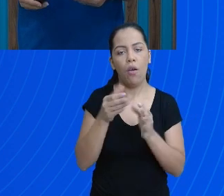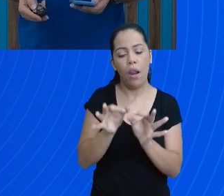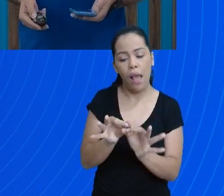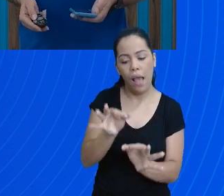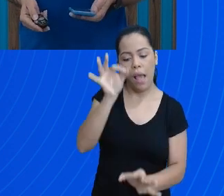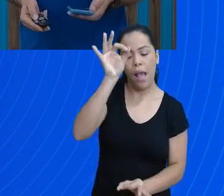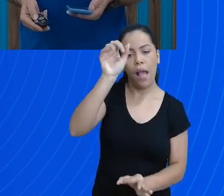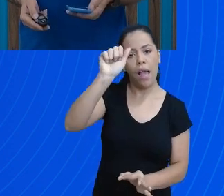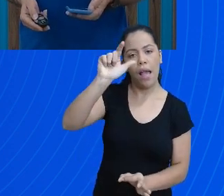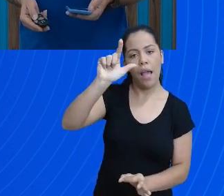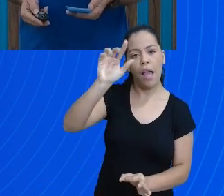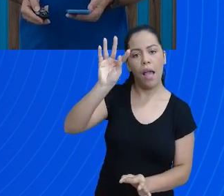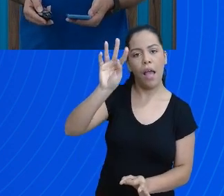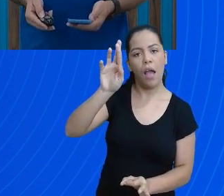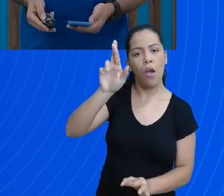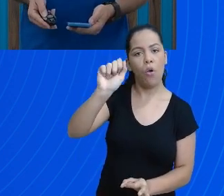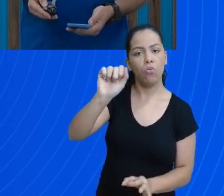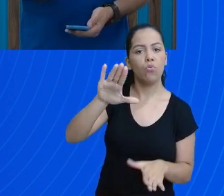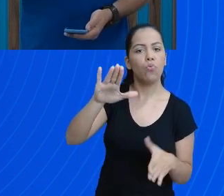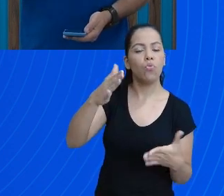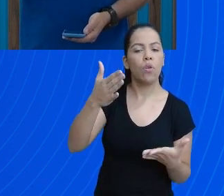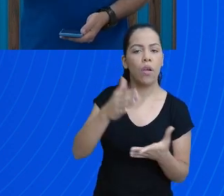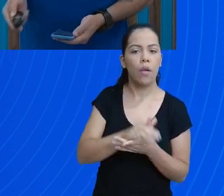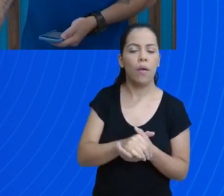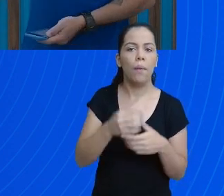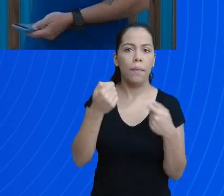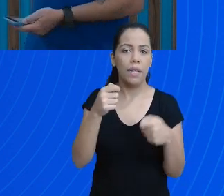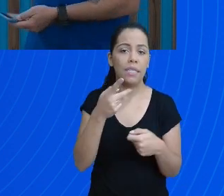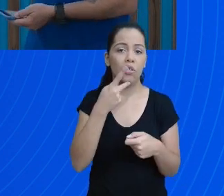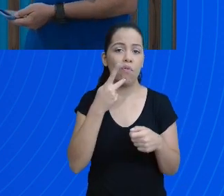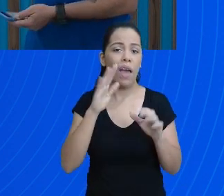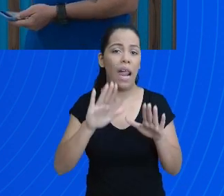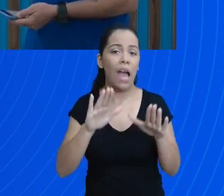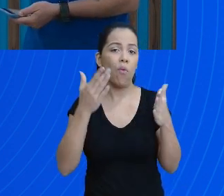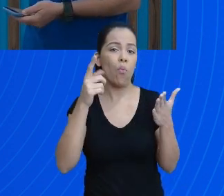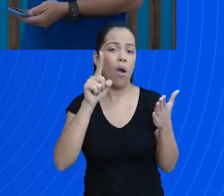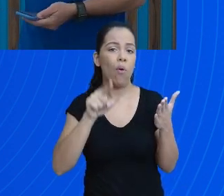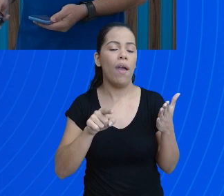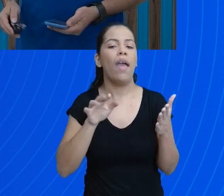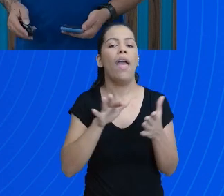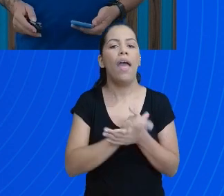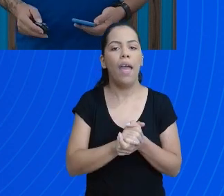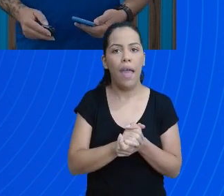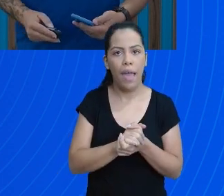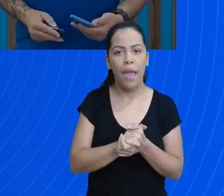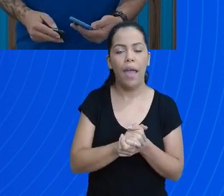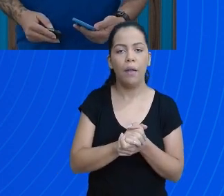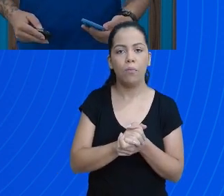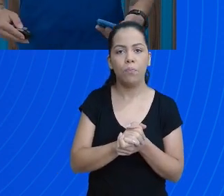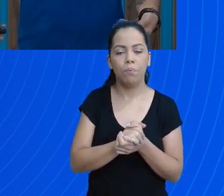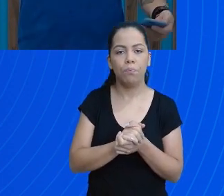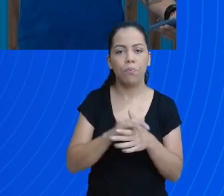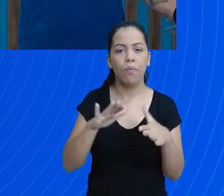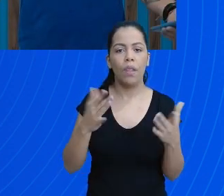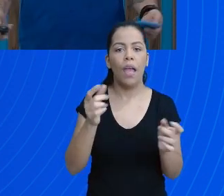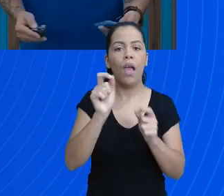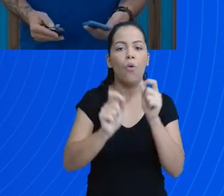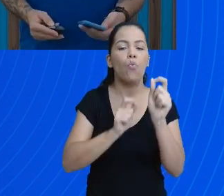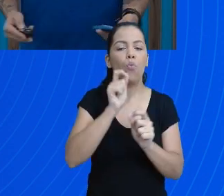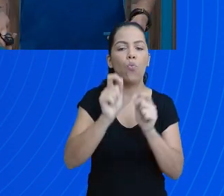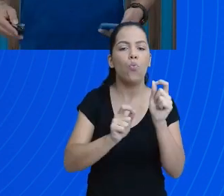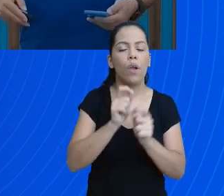também tenho que dizer que a altura é essa, ou seja, é a altura relativa à hipotenusa, ou seja, é como se fosse